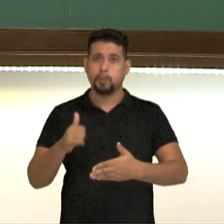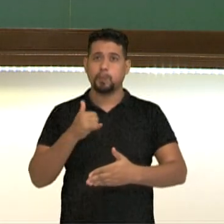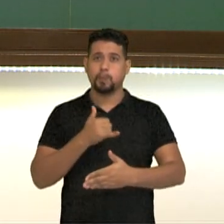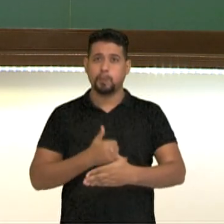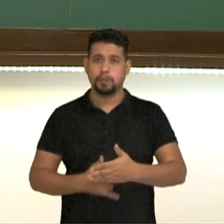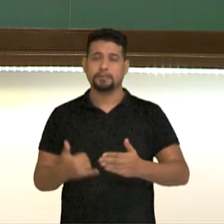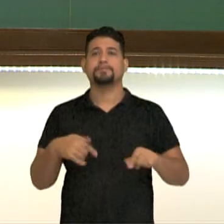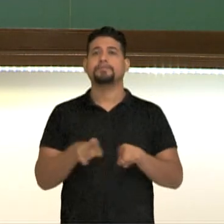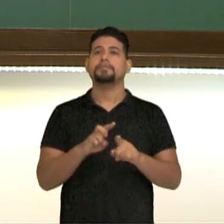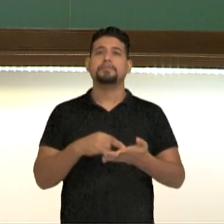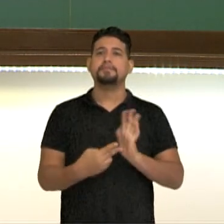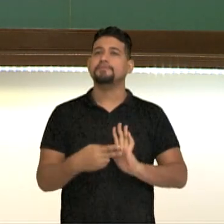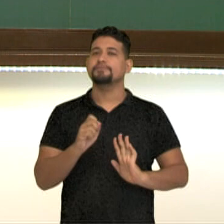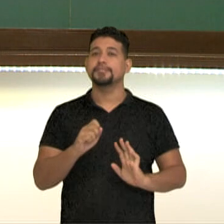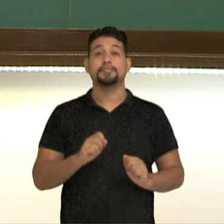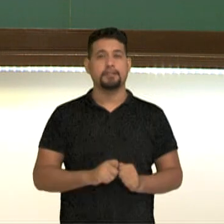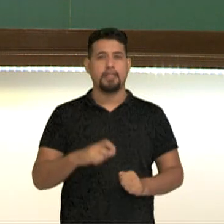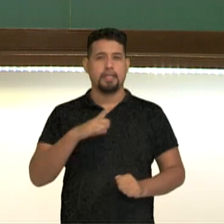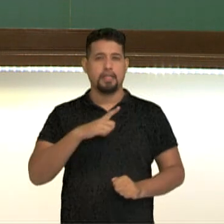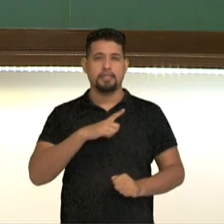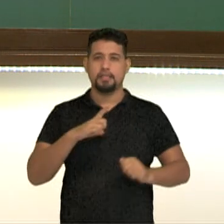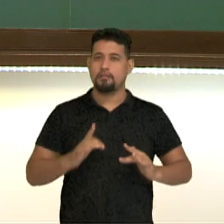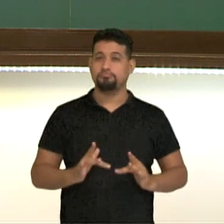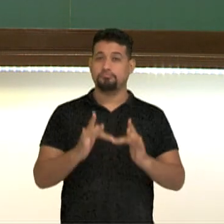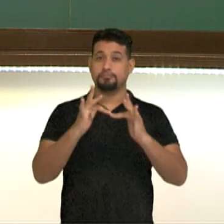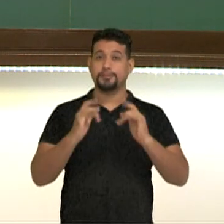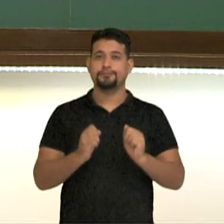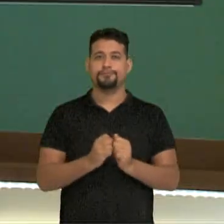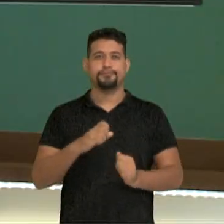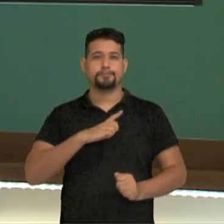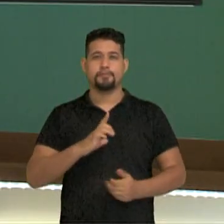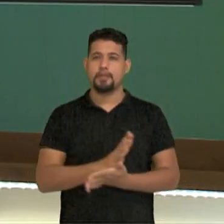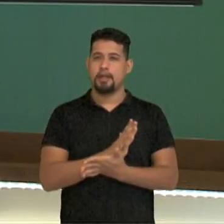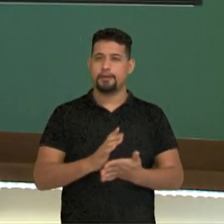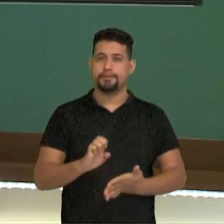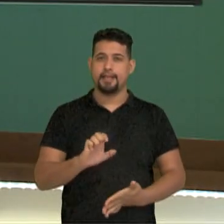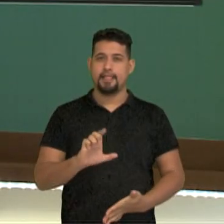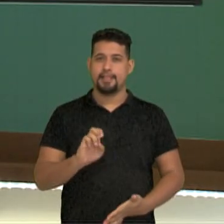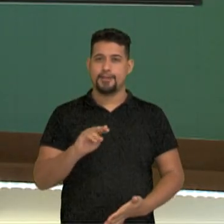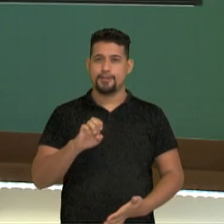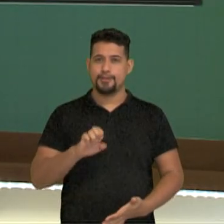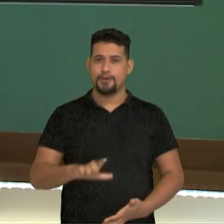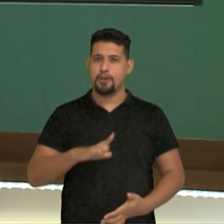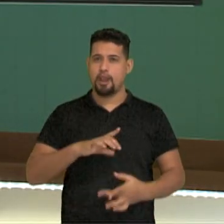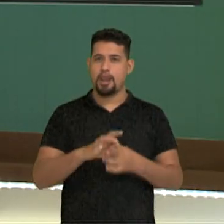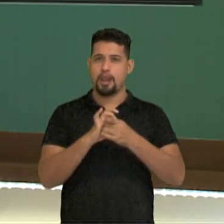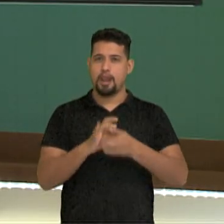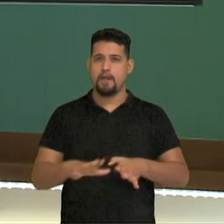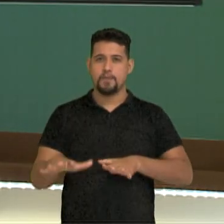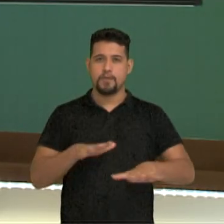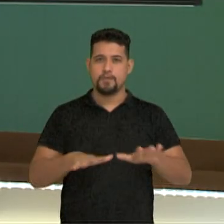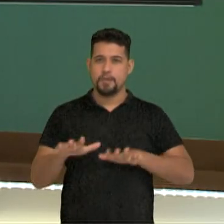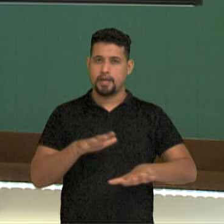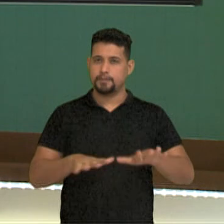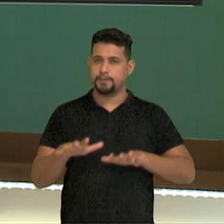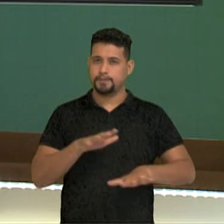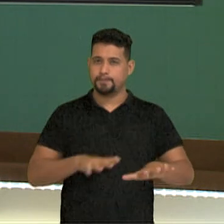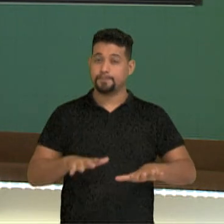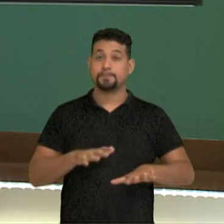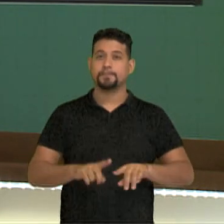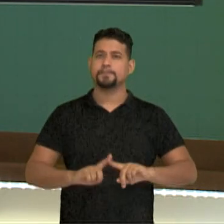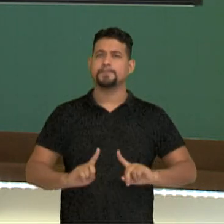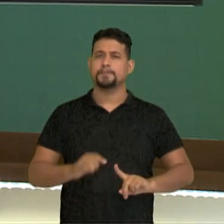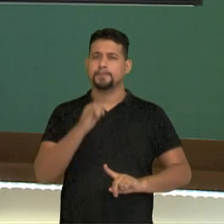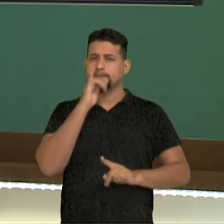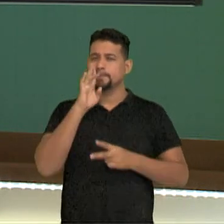forma que os átomos se ligam e sobram alguns elétrons com liberdade de movimento para se movimentar.